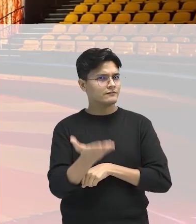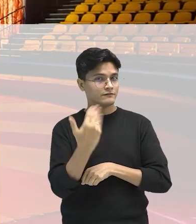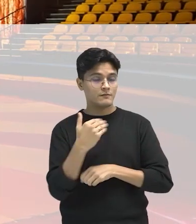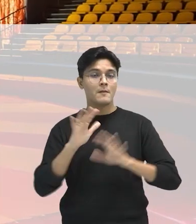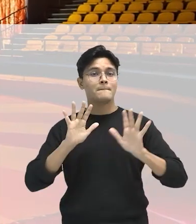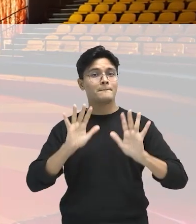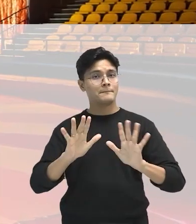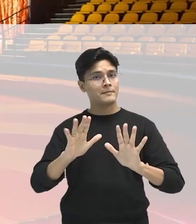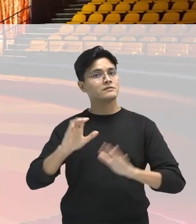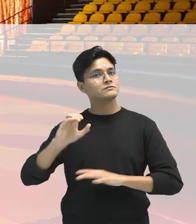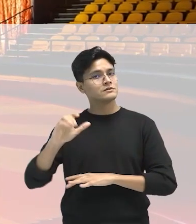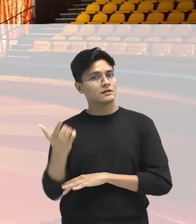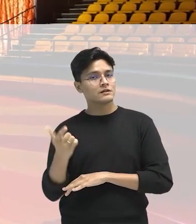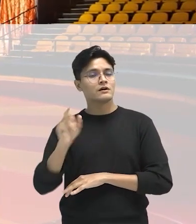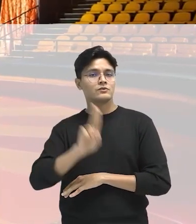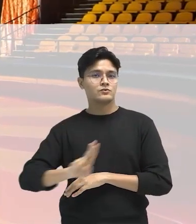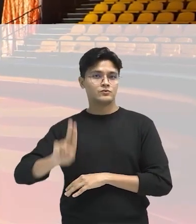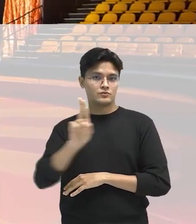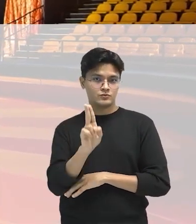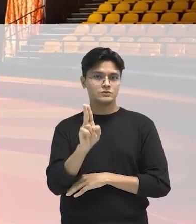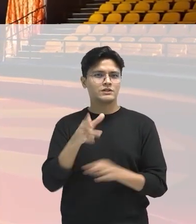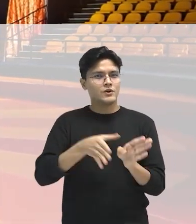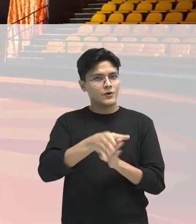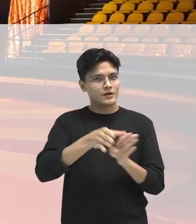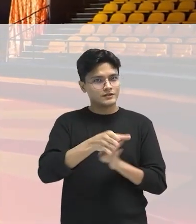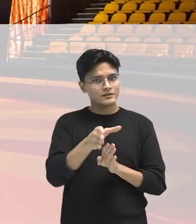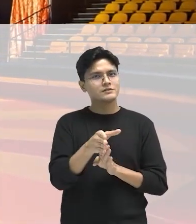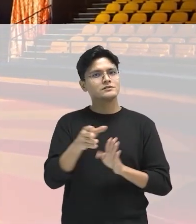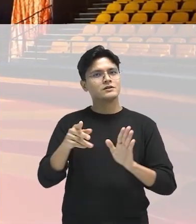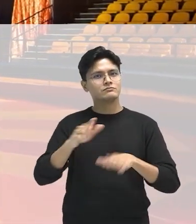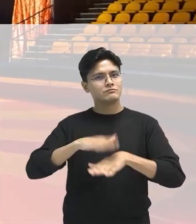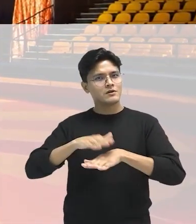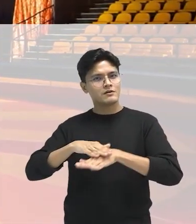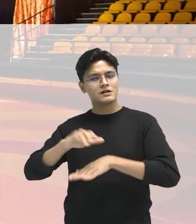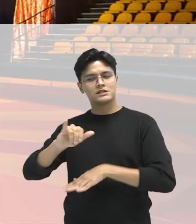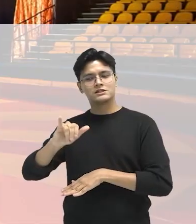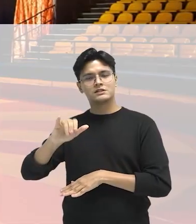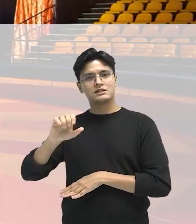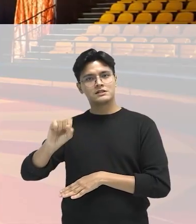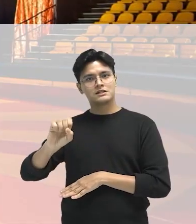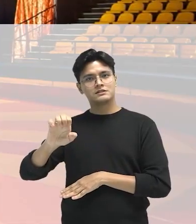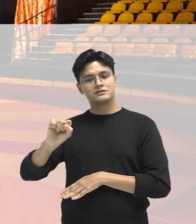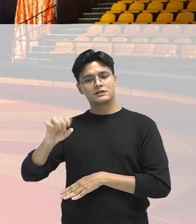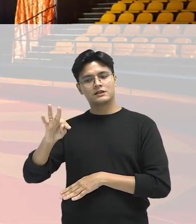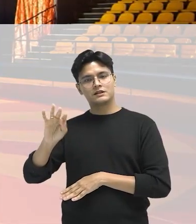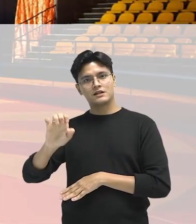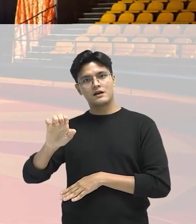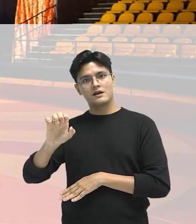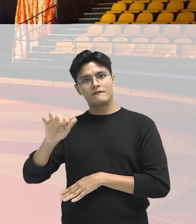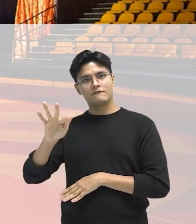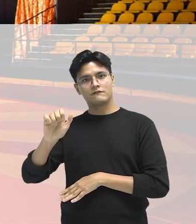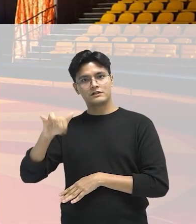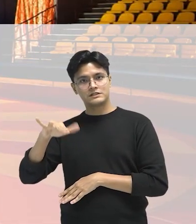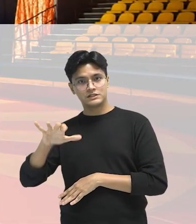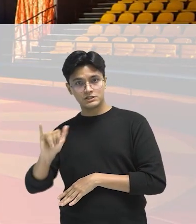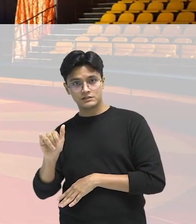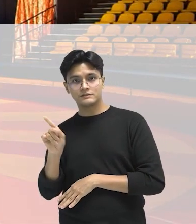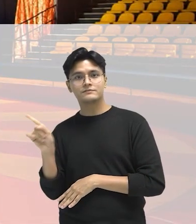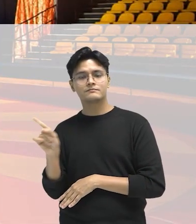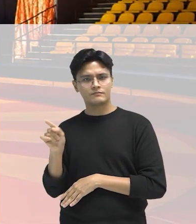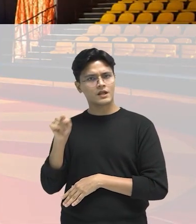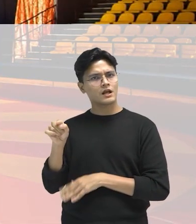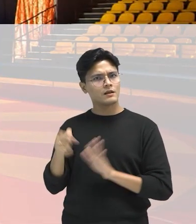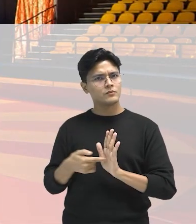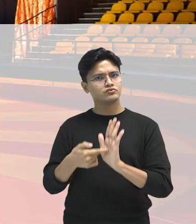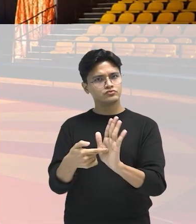Mas, lógico, usando ali as instruções da Stephanie, que foi a nossa artista circense, que apresentou